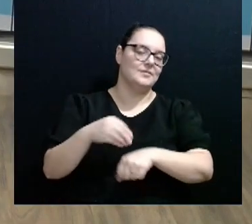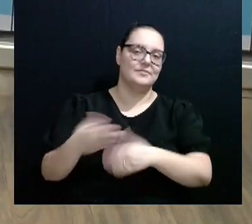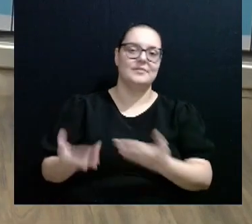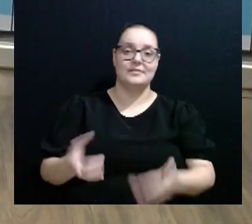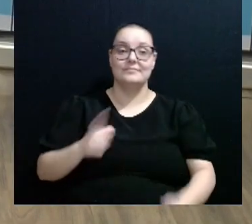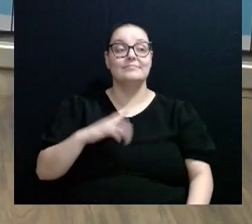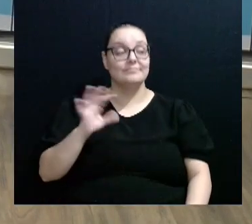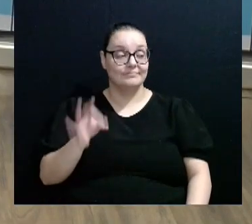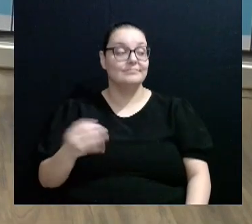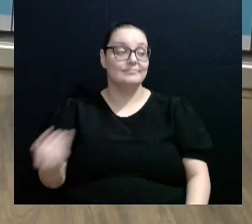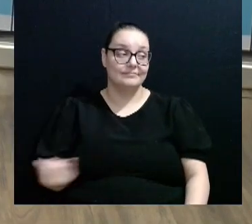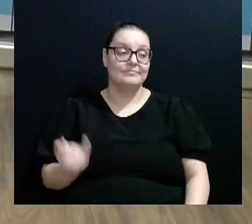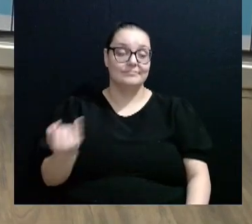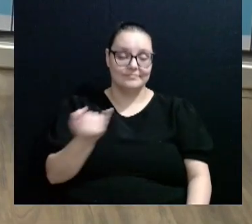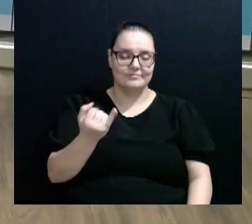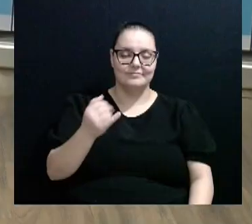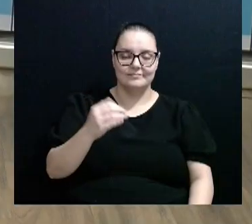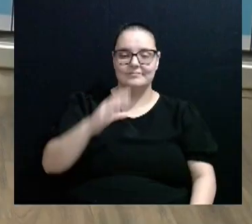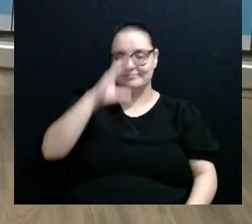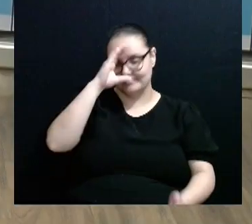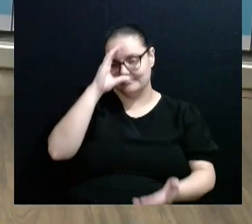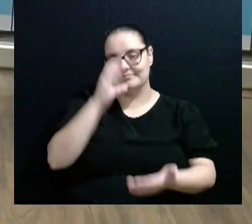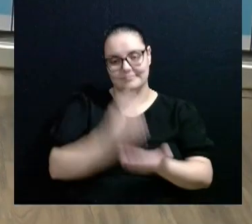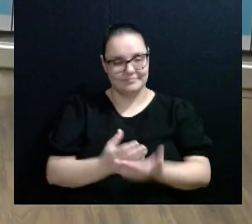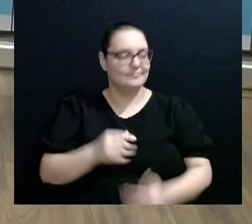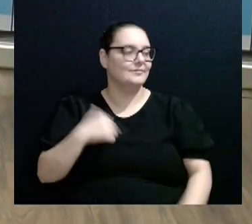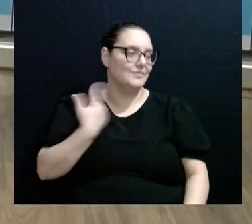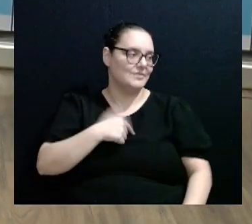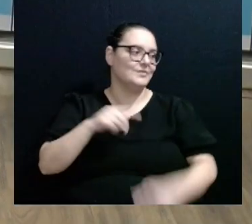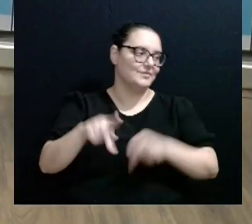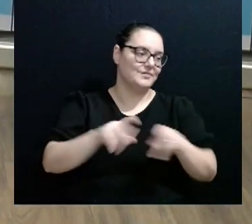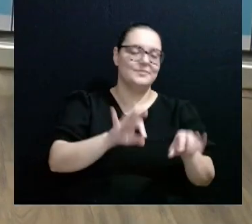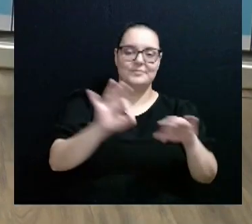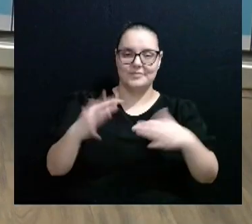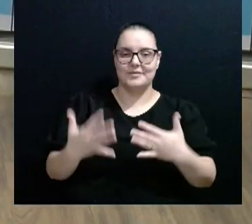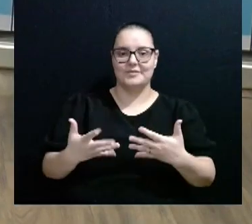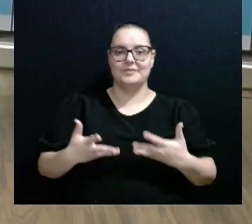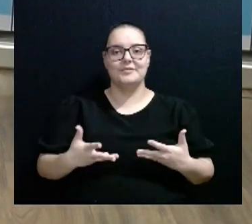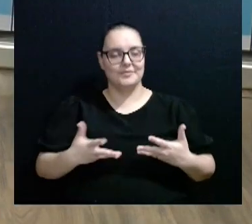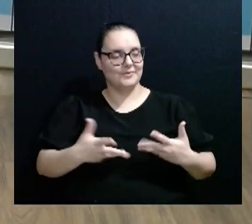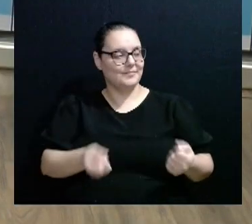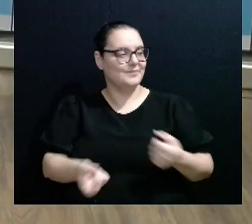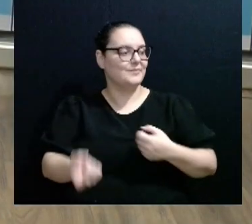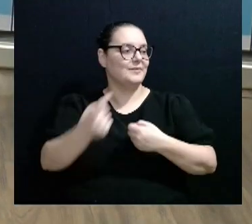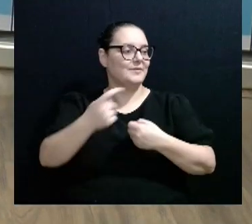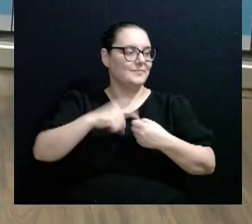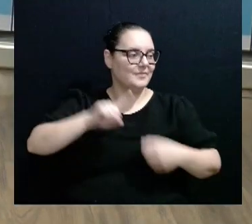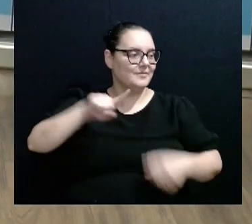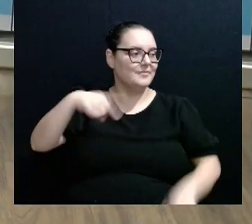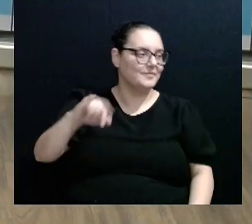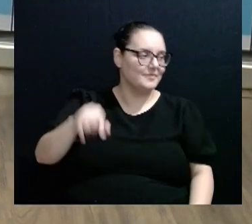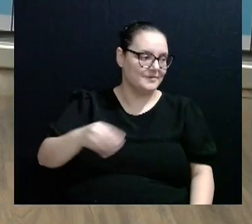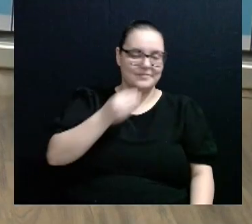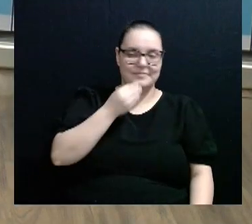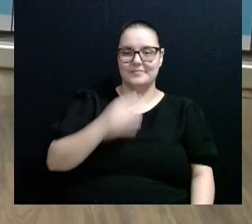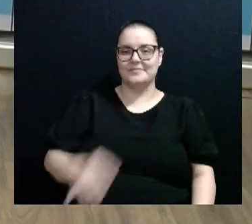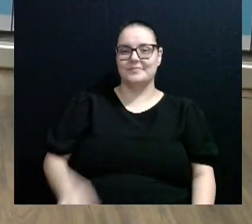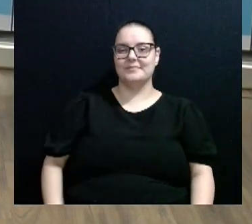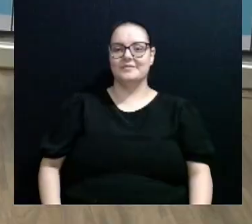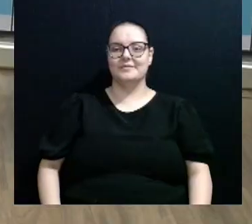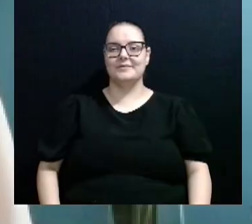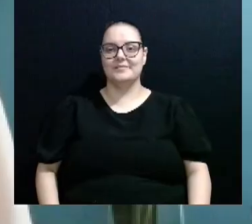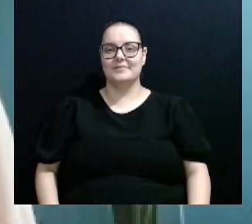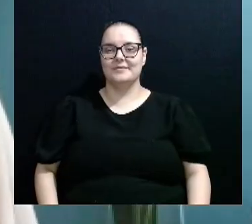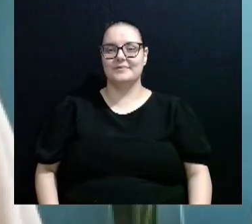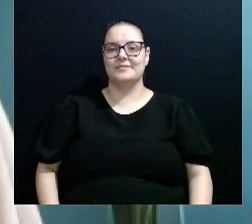grande credibilidade aí para o nosso público, e já fica o convite aqui para uma próxima oportunidade. Muito